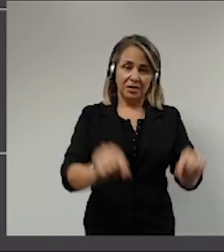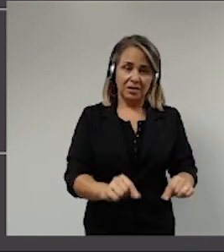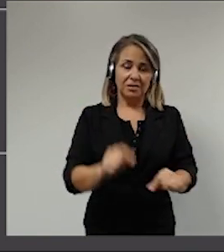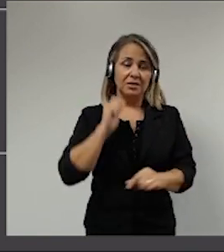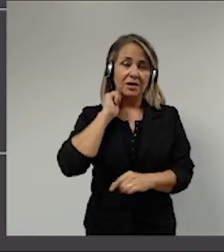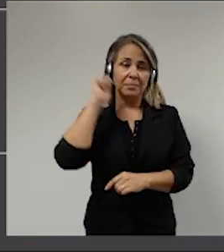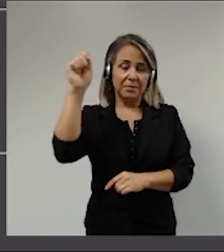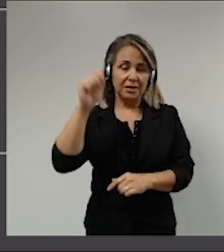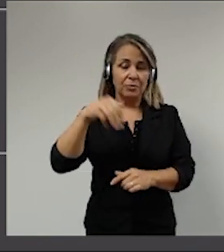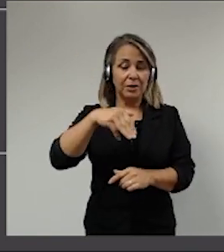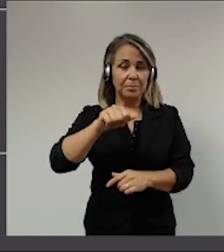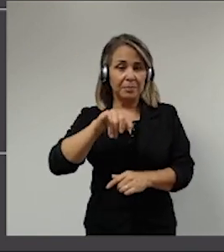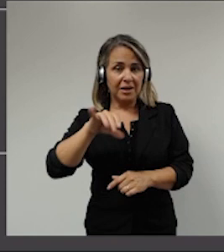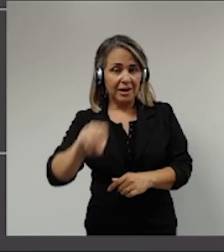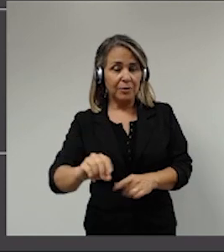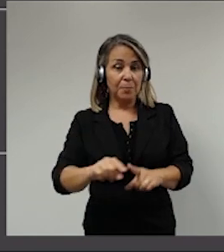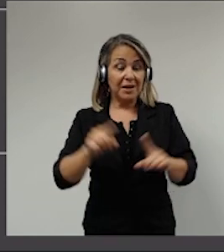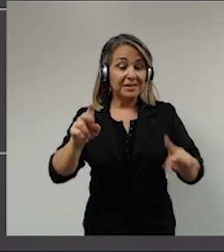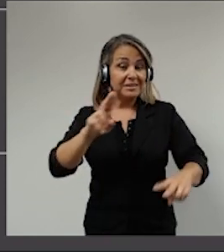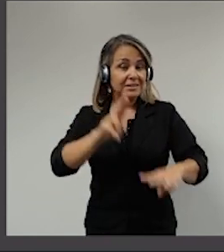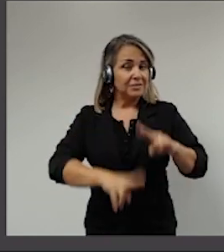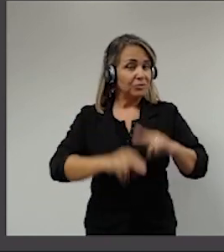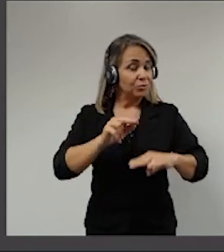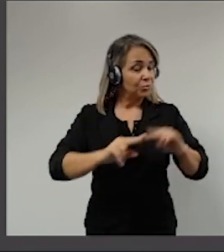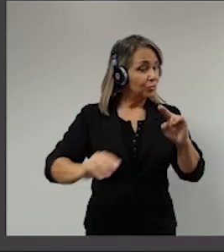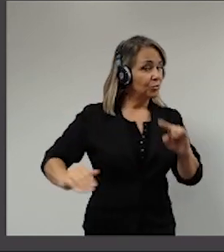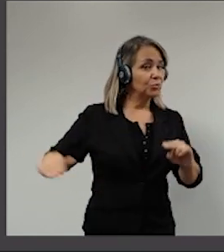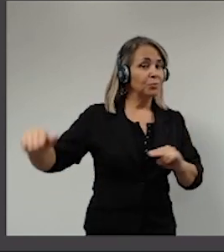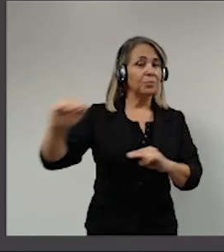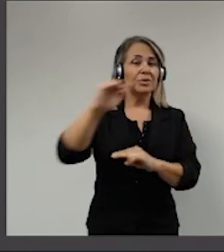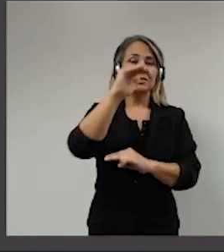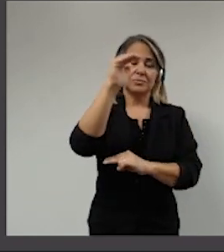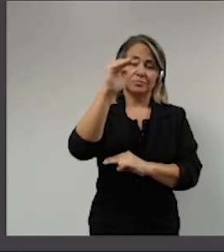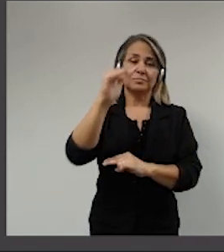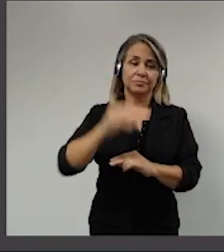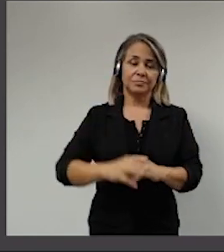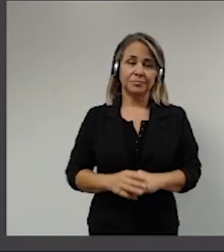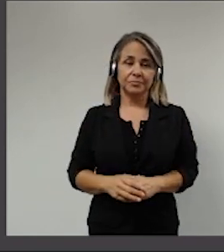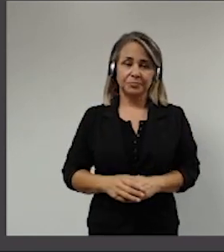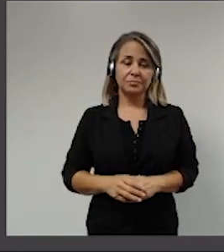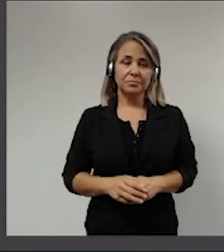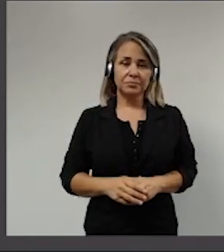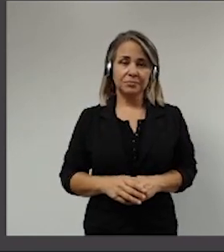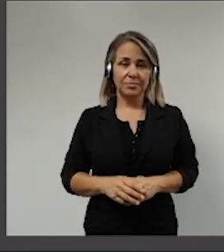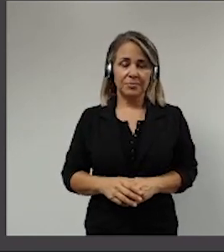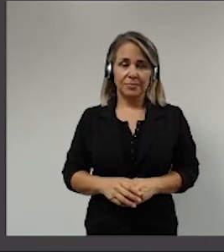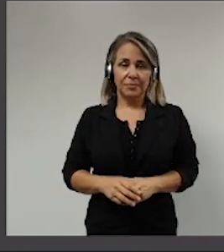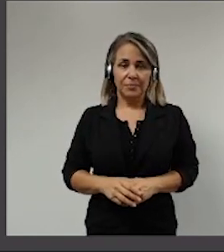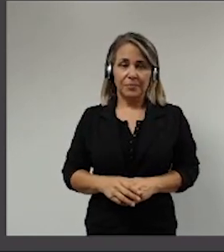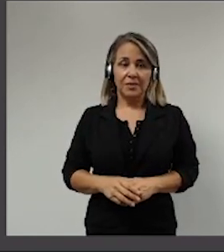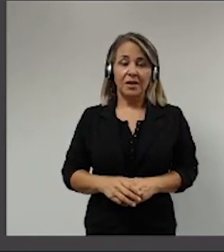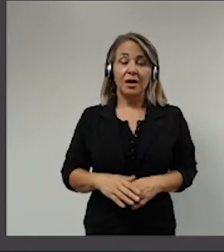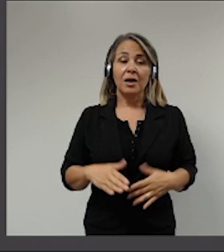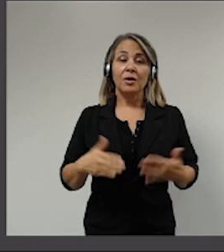maio, mas em junho superou e muito os números de depósitos de marca.